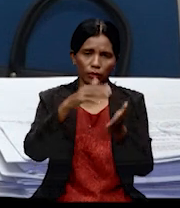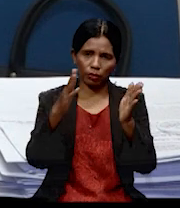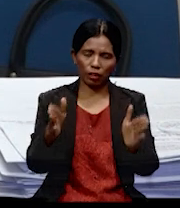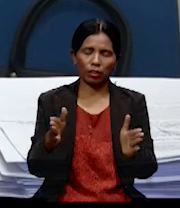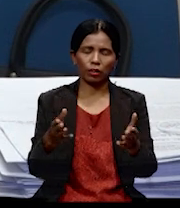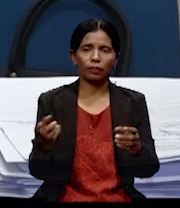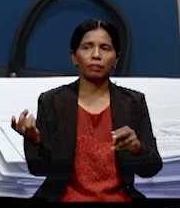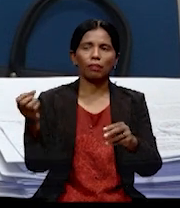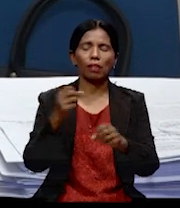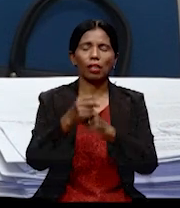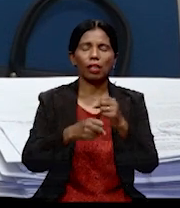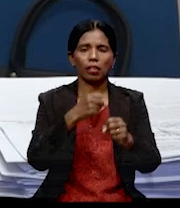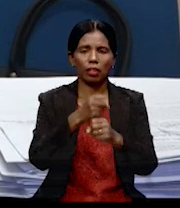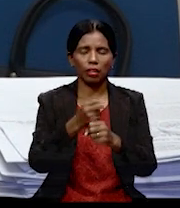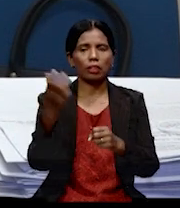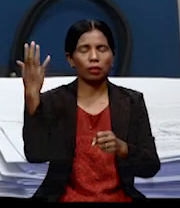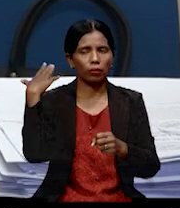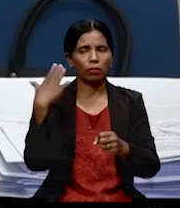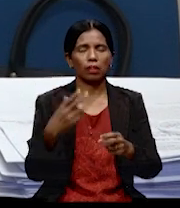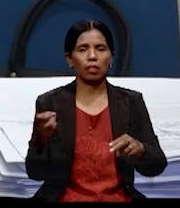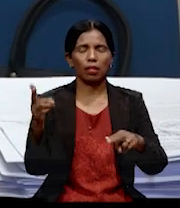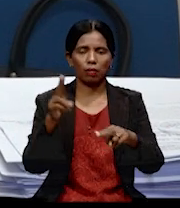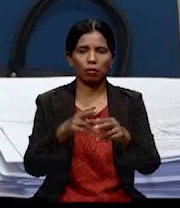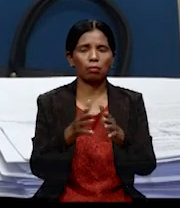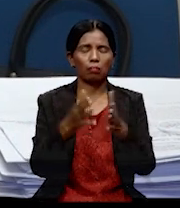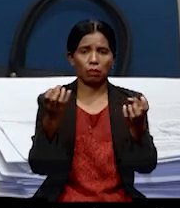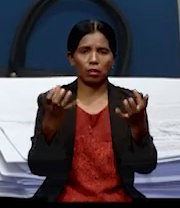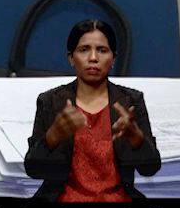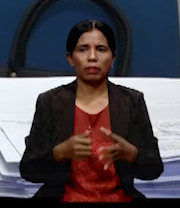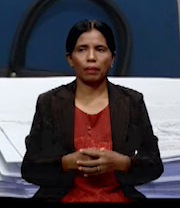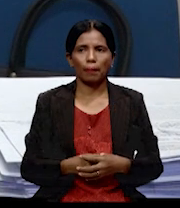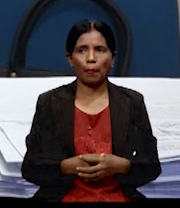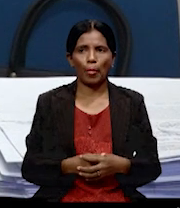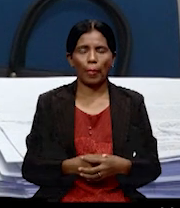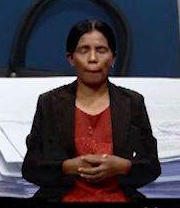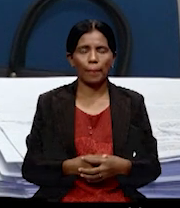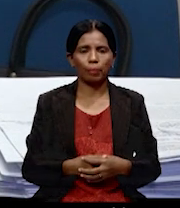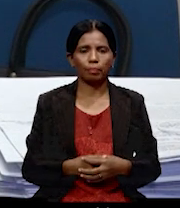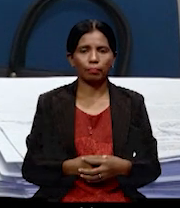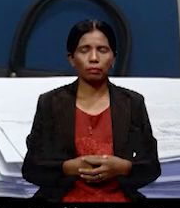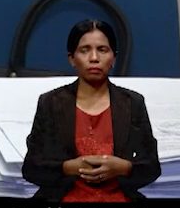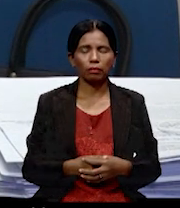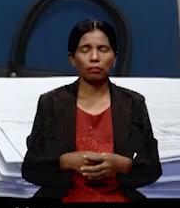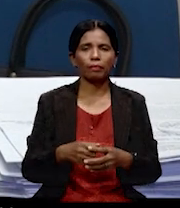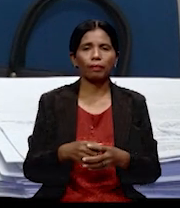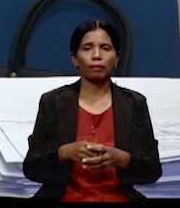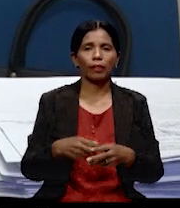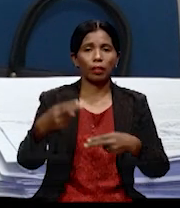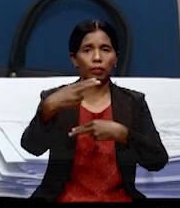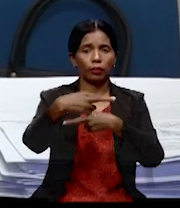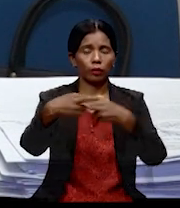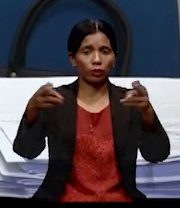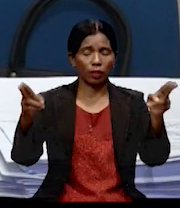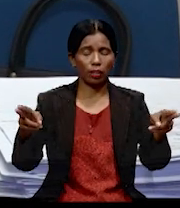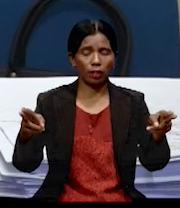tina sira liubane bot. Turma ida, quase to 80,